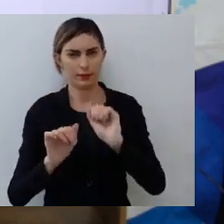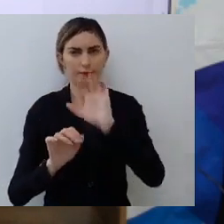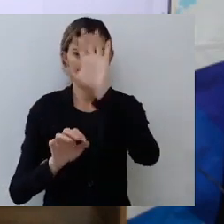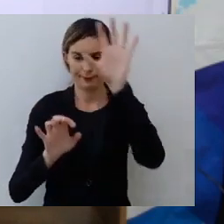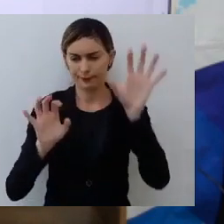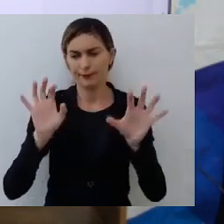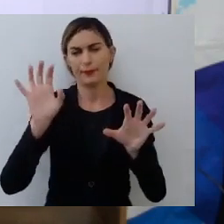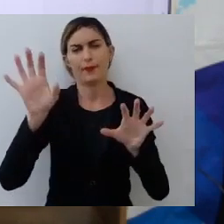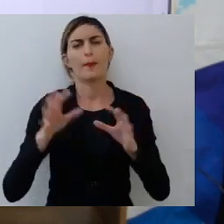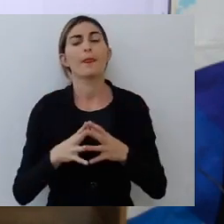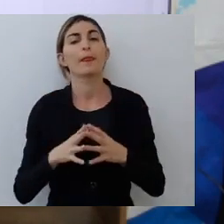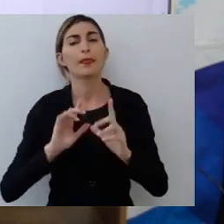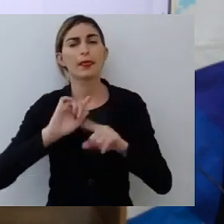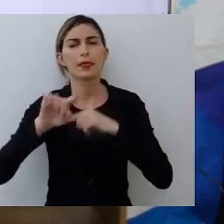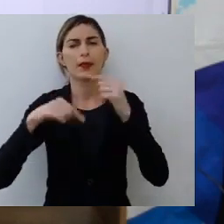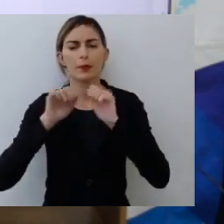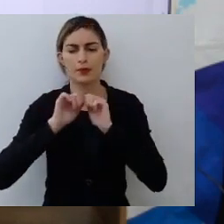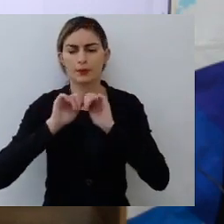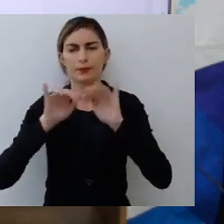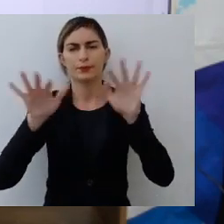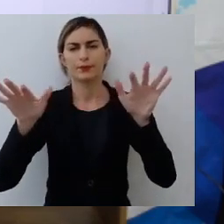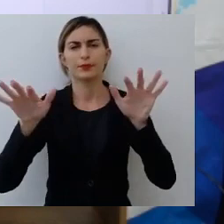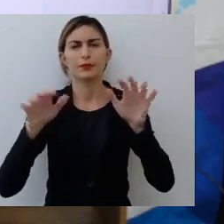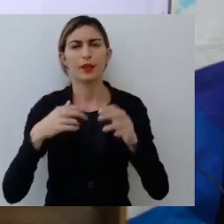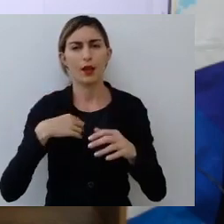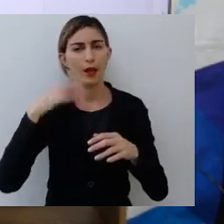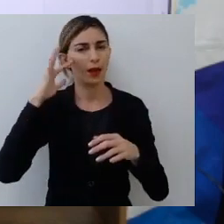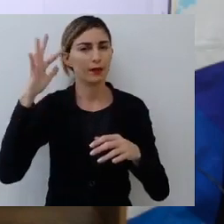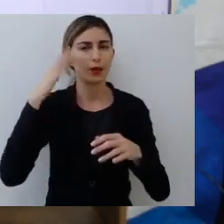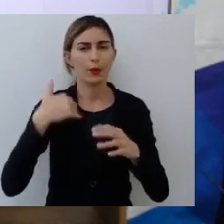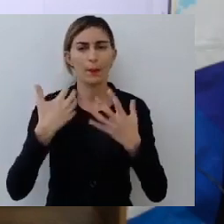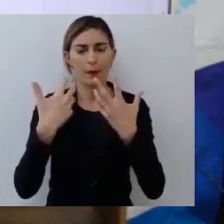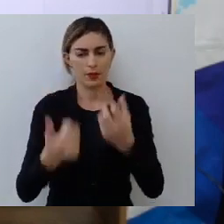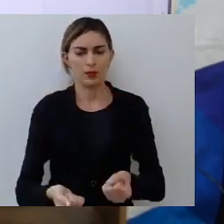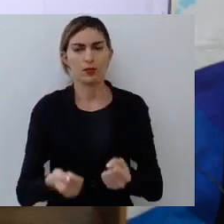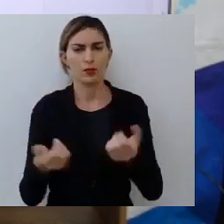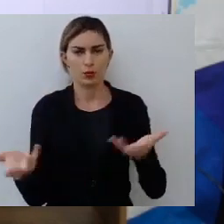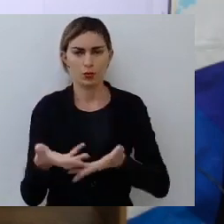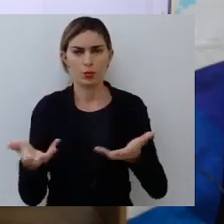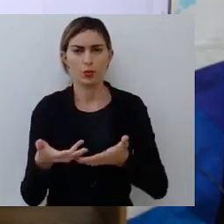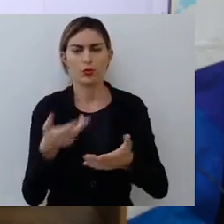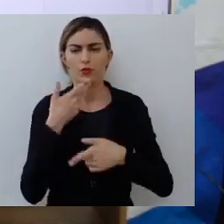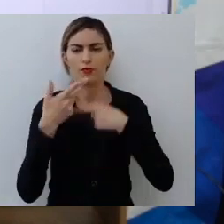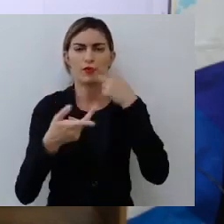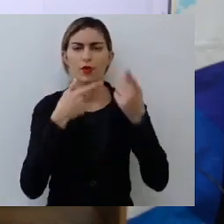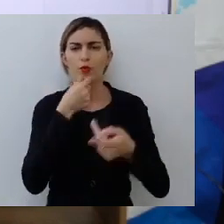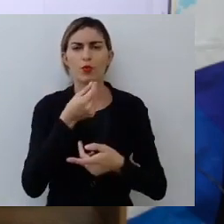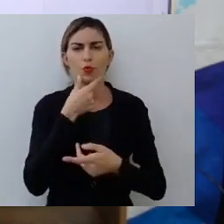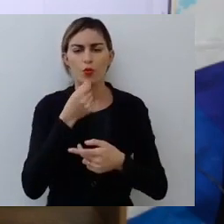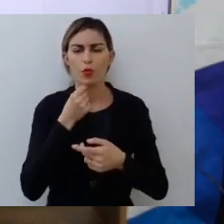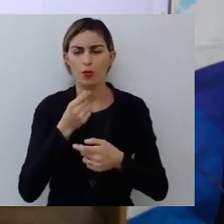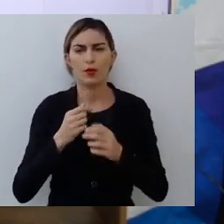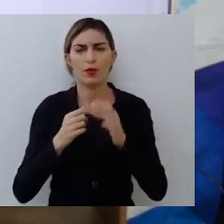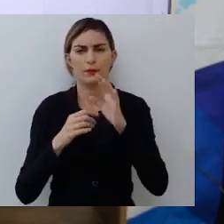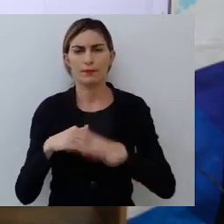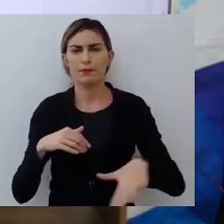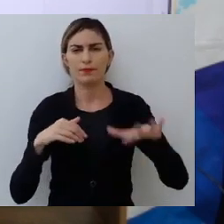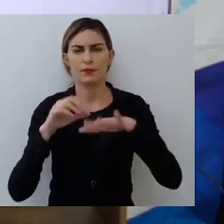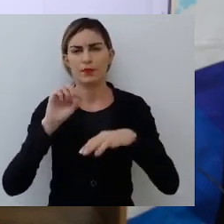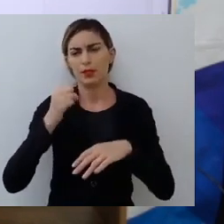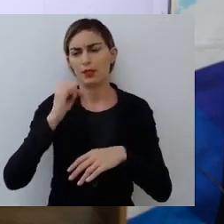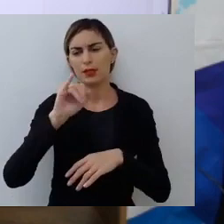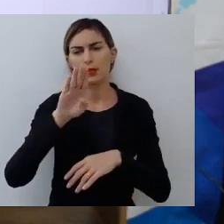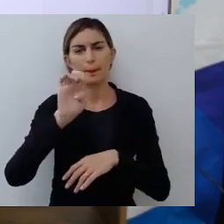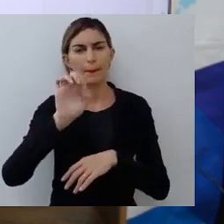a Oceania, a teoria mais aceita atualmente diz que os homens migraram lá pela região da